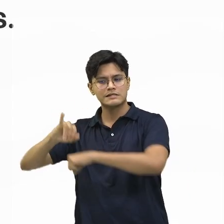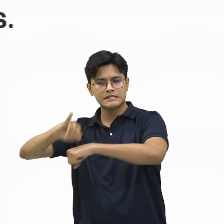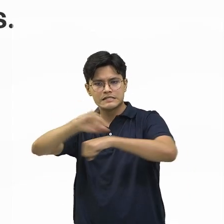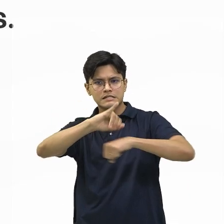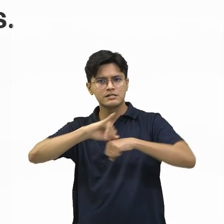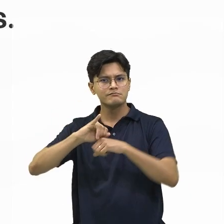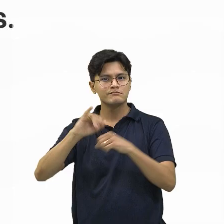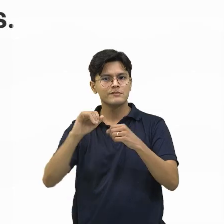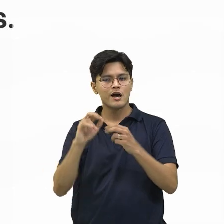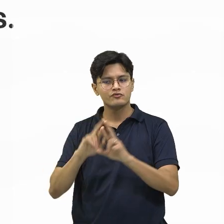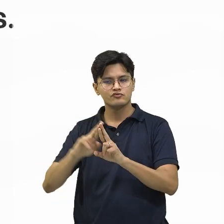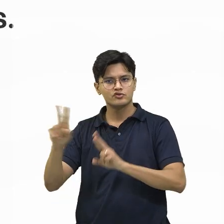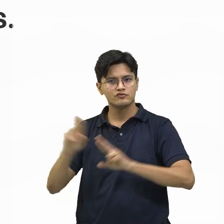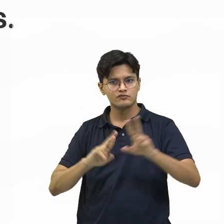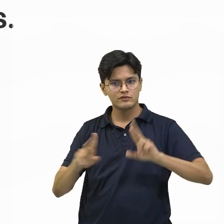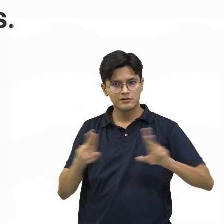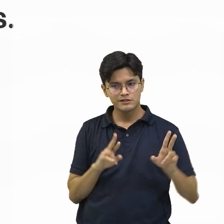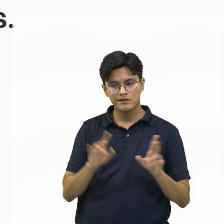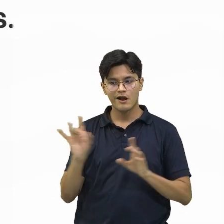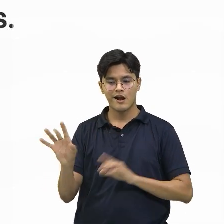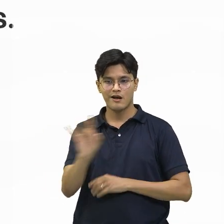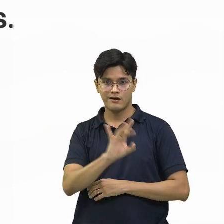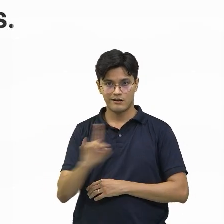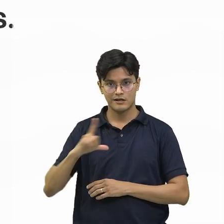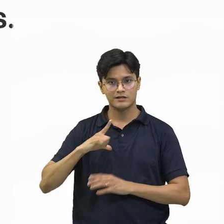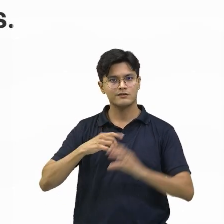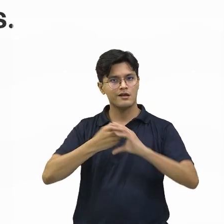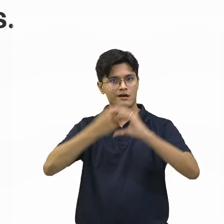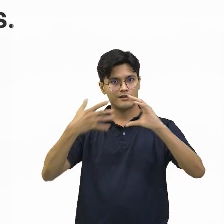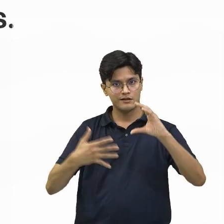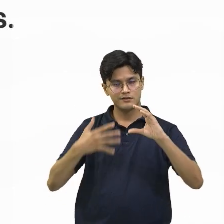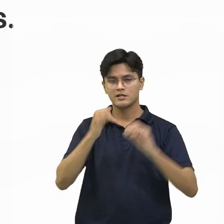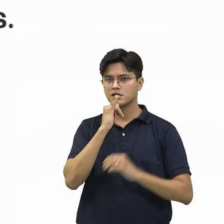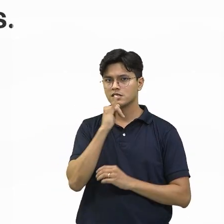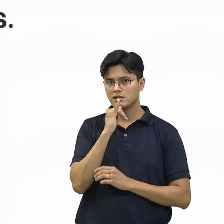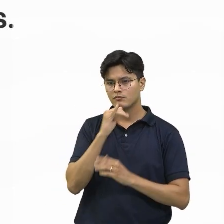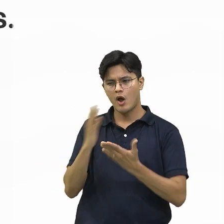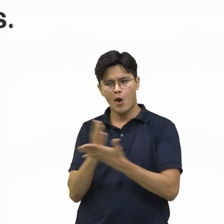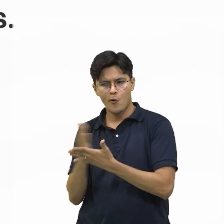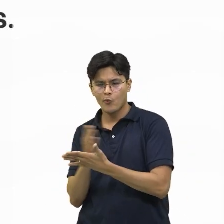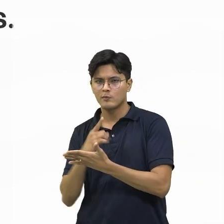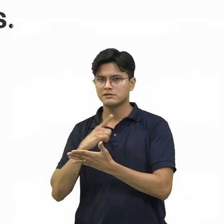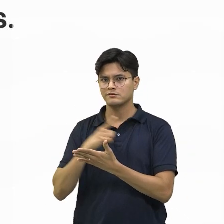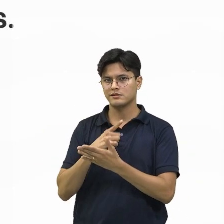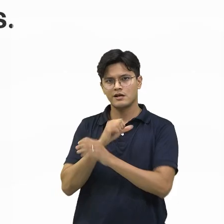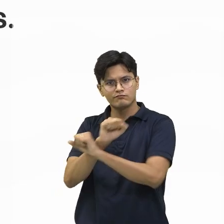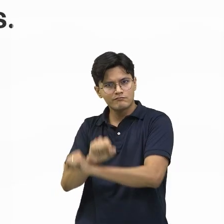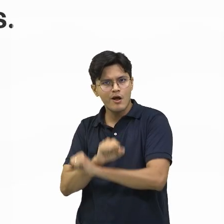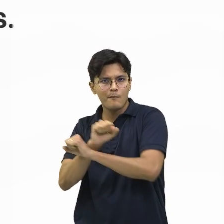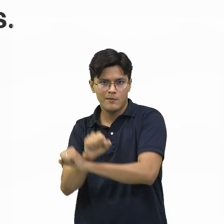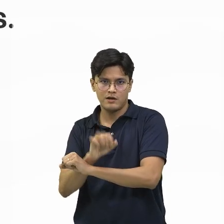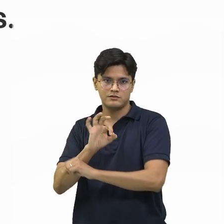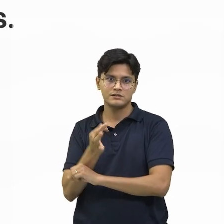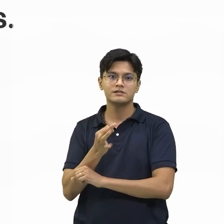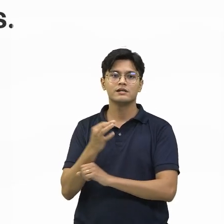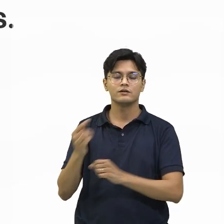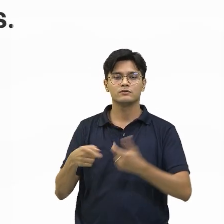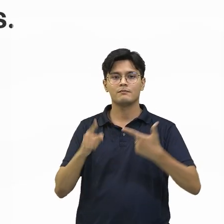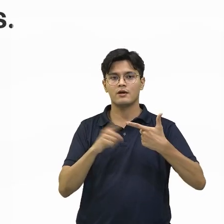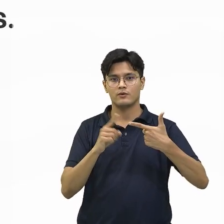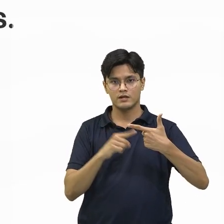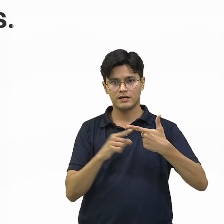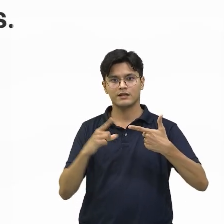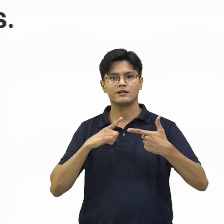trabalho forçado de escravizados em algumas polis, um processo de hierarquia social em que os cidadãos